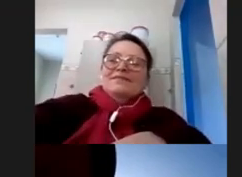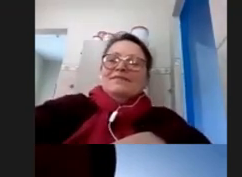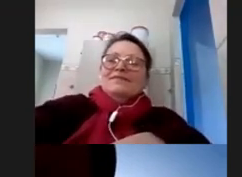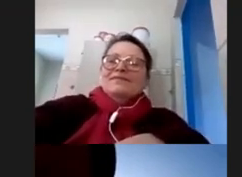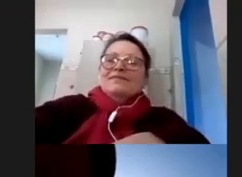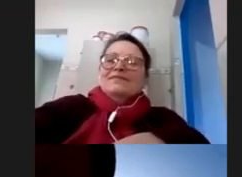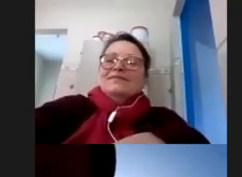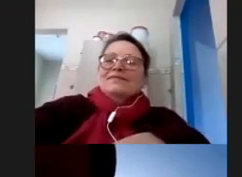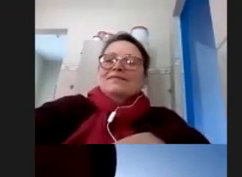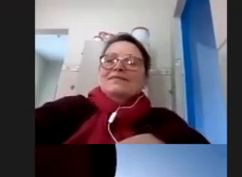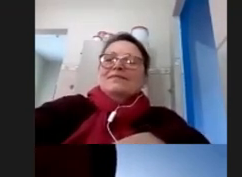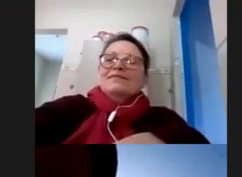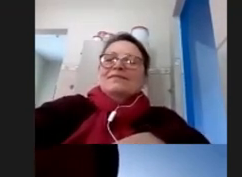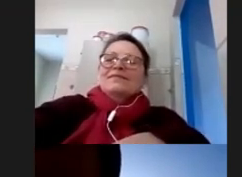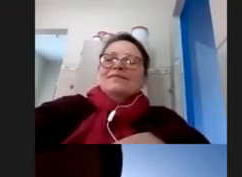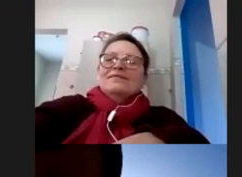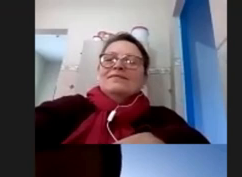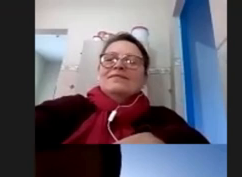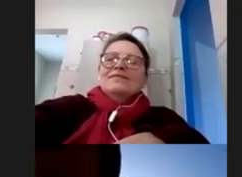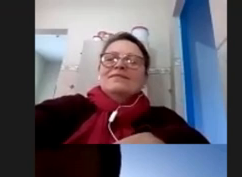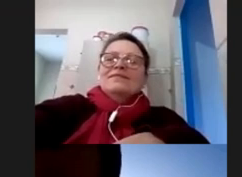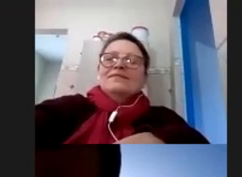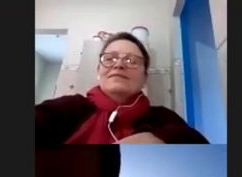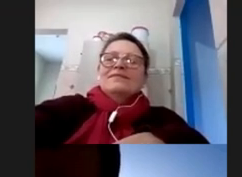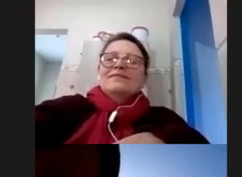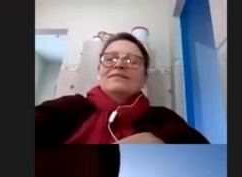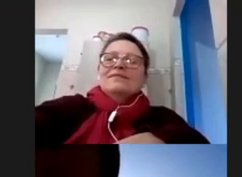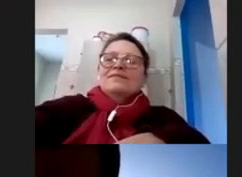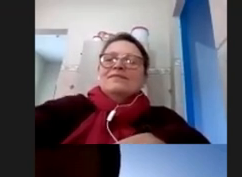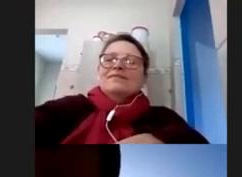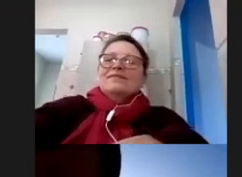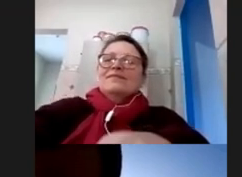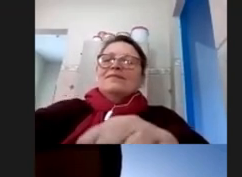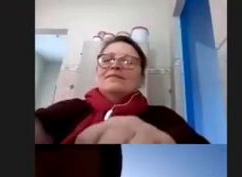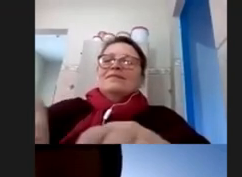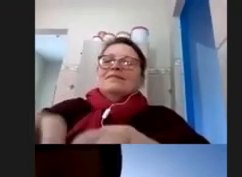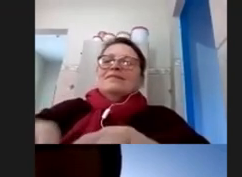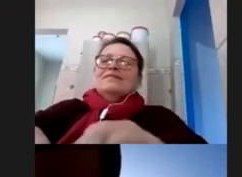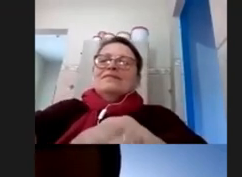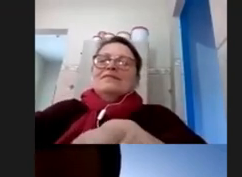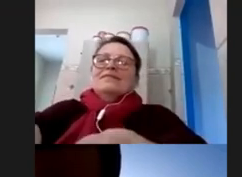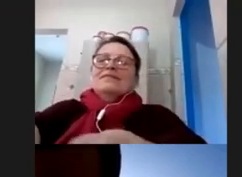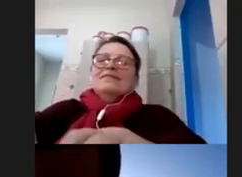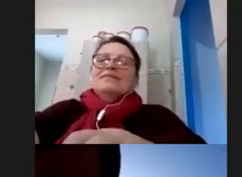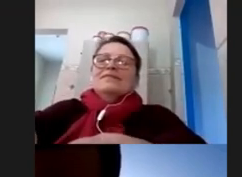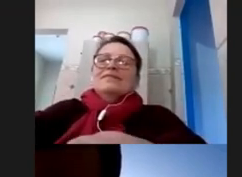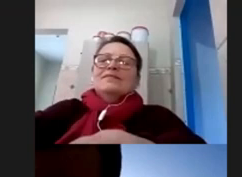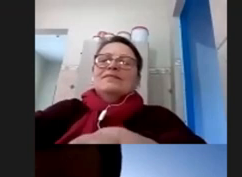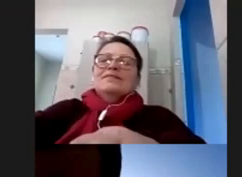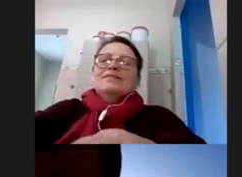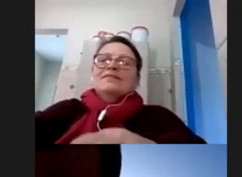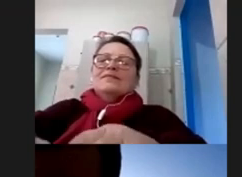nossos resultados vão ser positivos muito mais rápido. Viu? É era bem o que eu penso. Não, é. Obrigado, uma palavrinha.